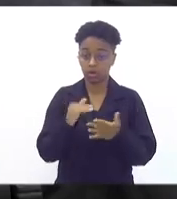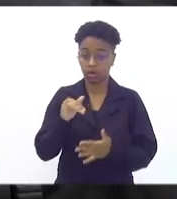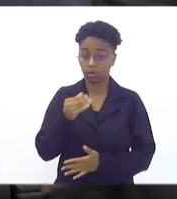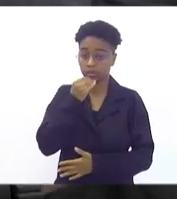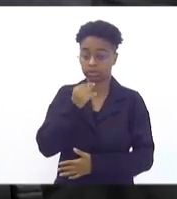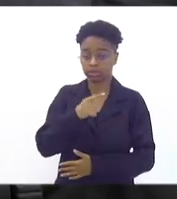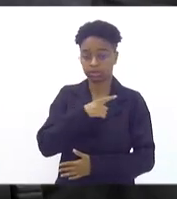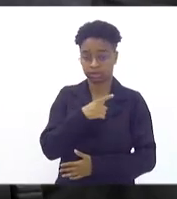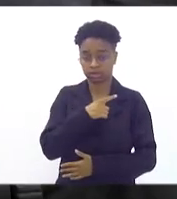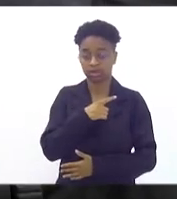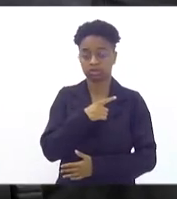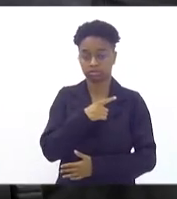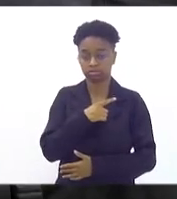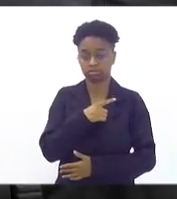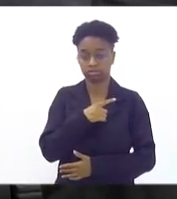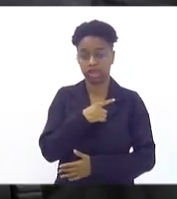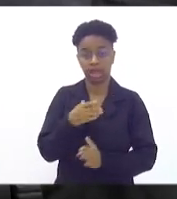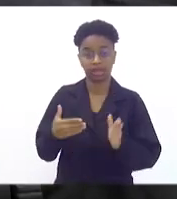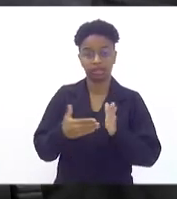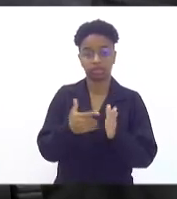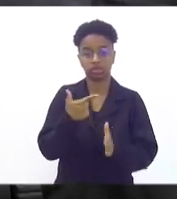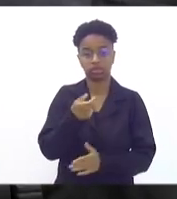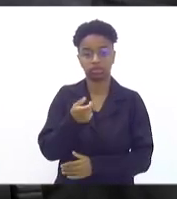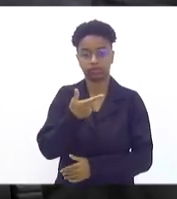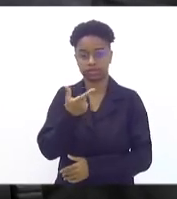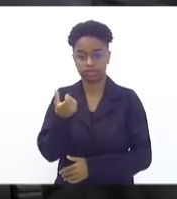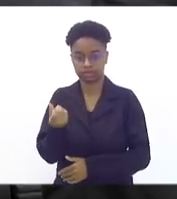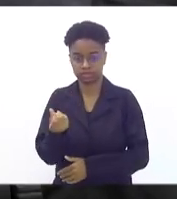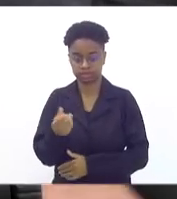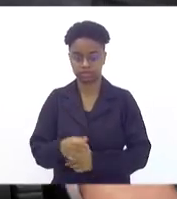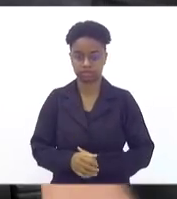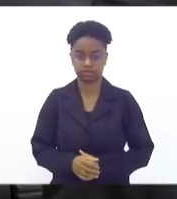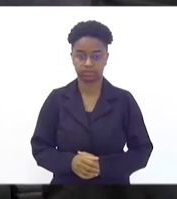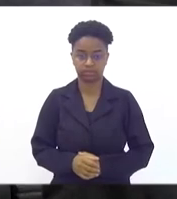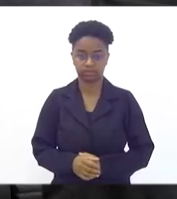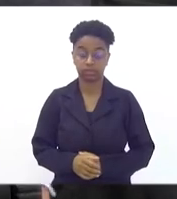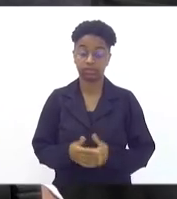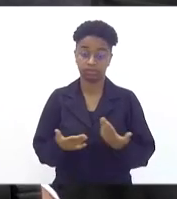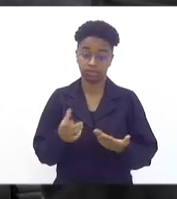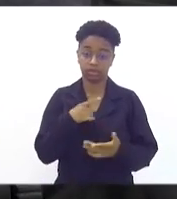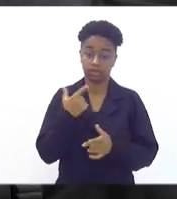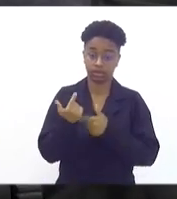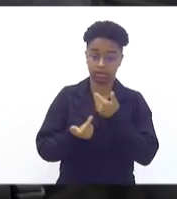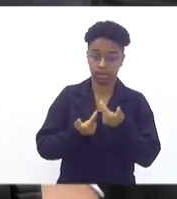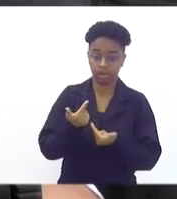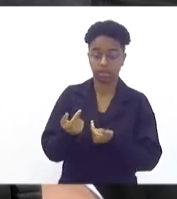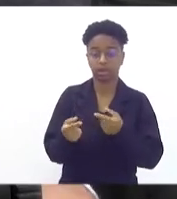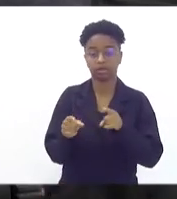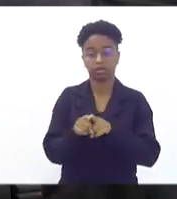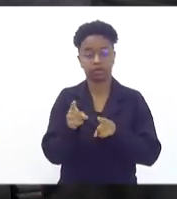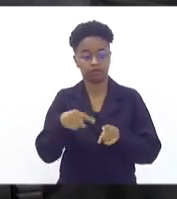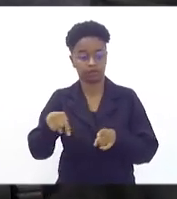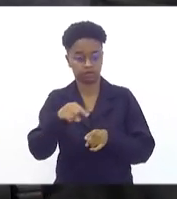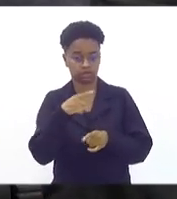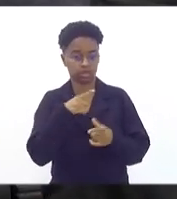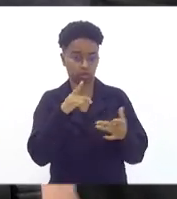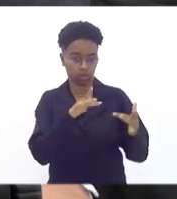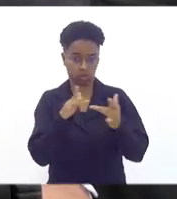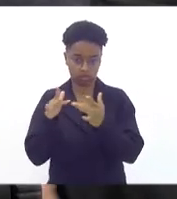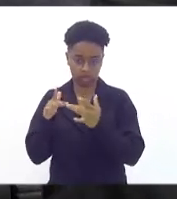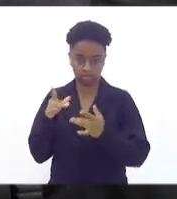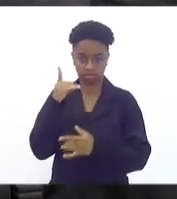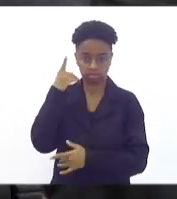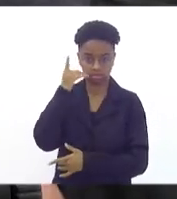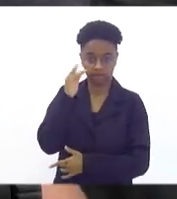nós temos até o ano de 2026 Então esse trabalho aqui aí os senhores aí também que tem boas conexões com deputados